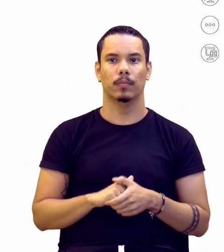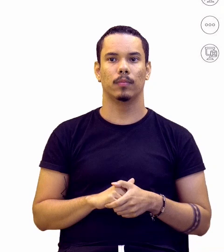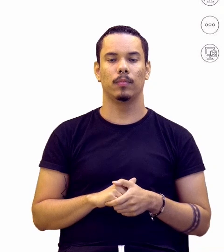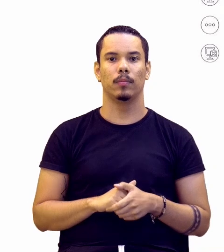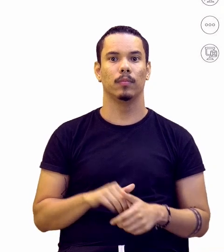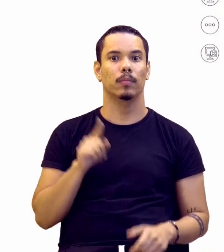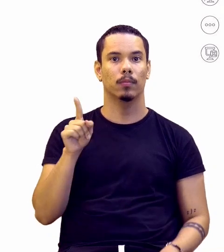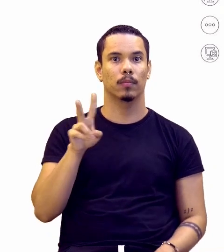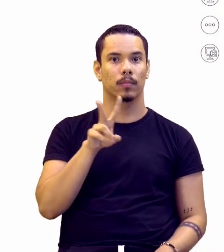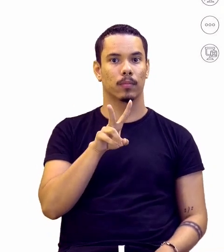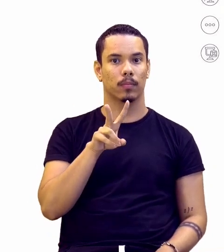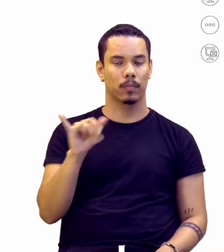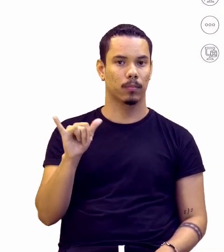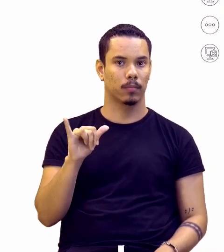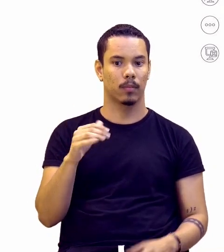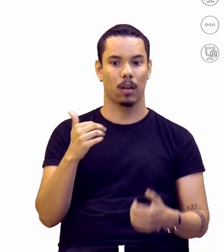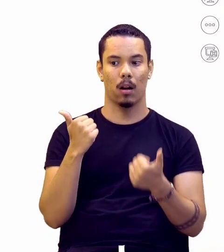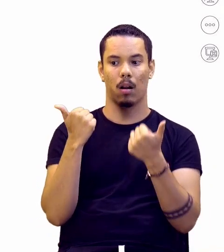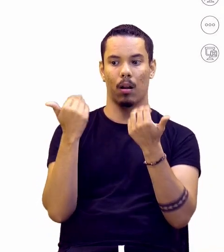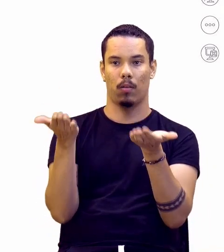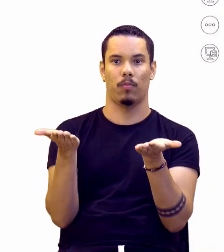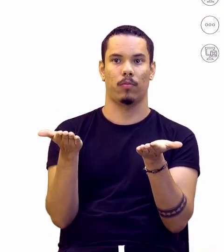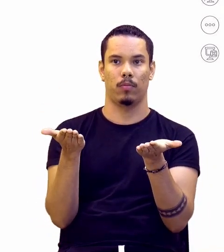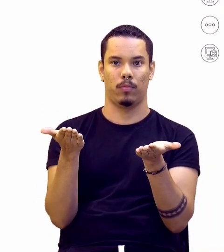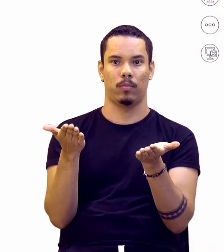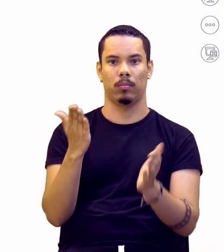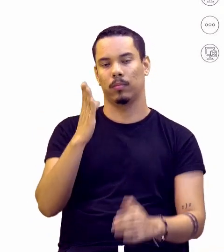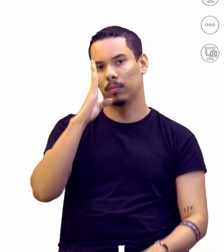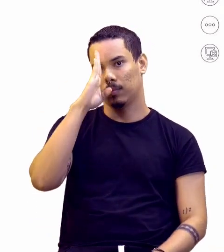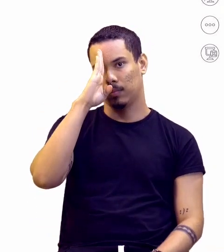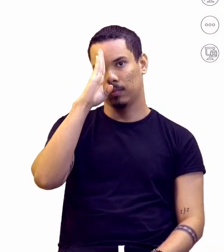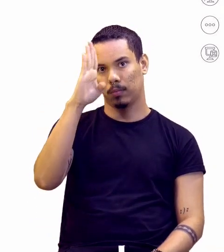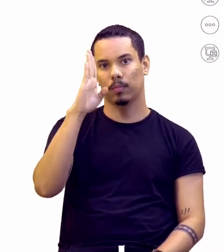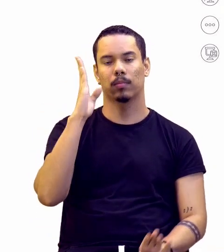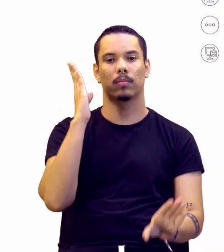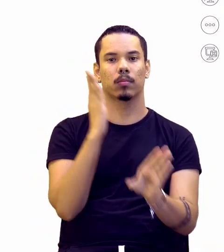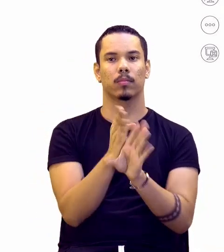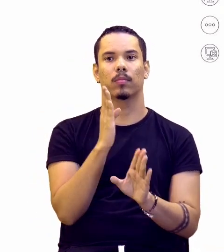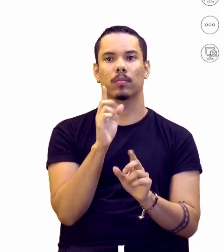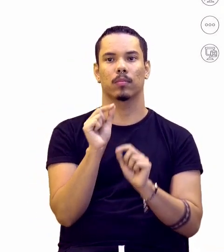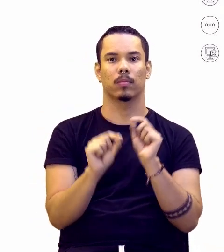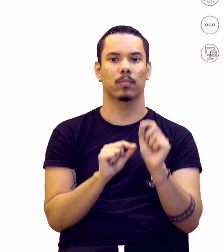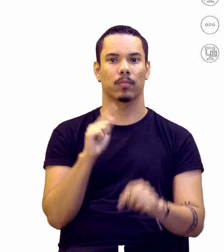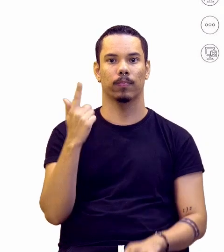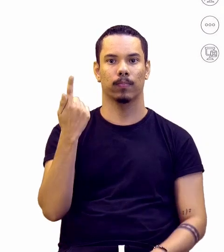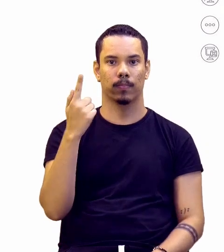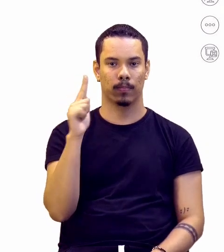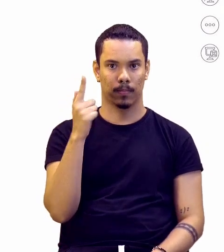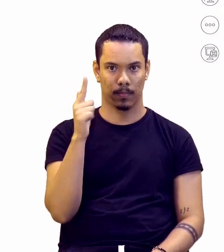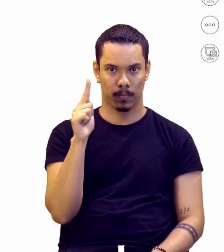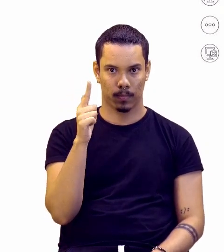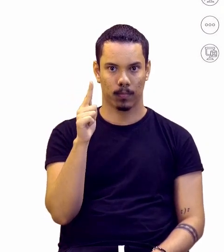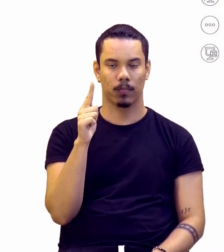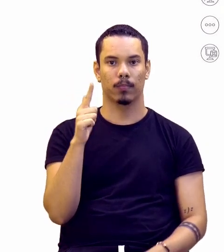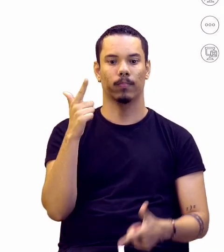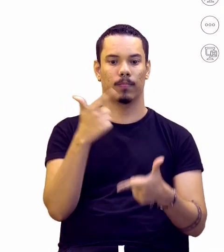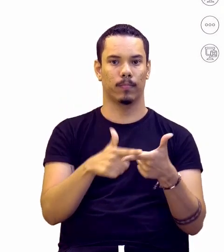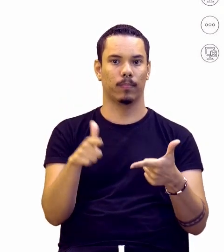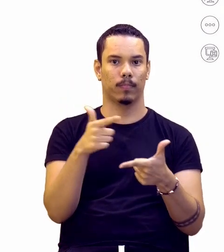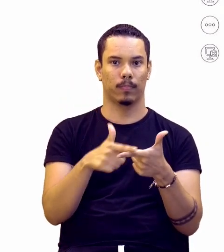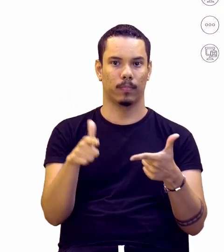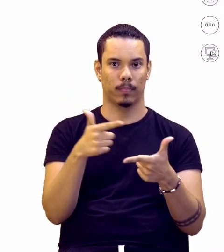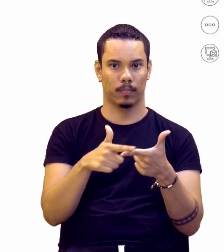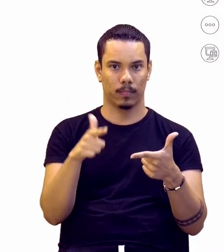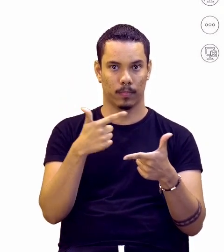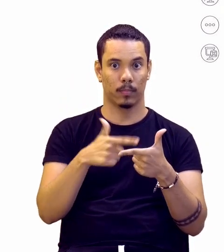ser devolvida, principalmente por questões geográficas, problemas